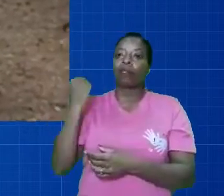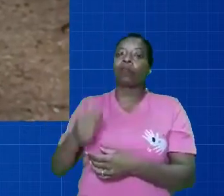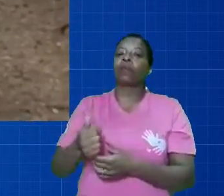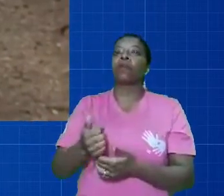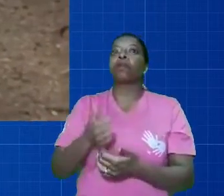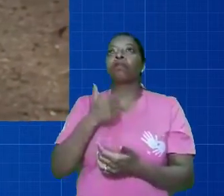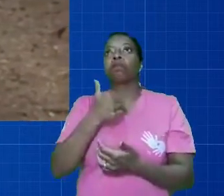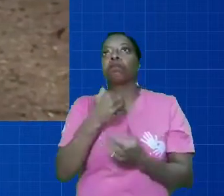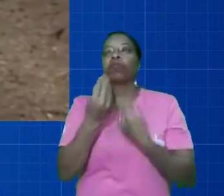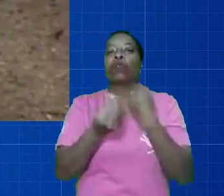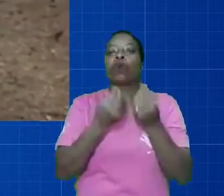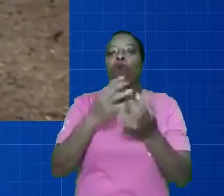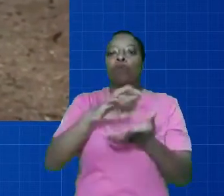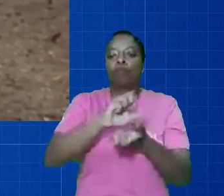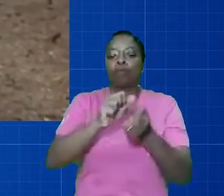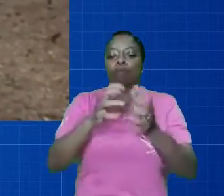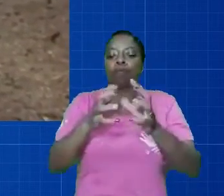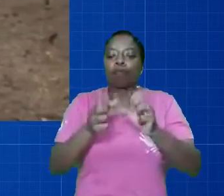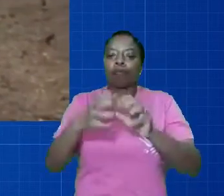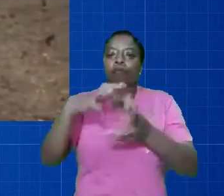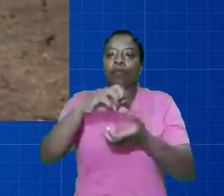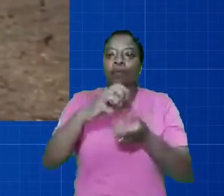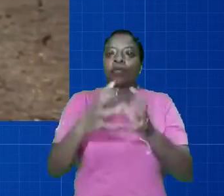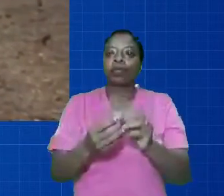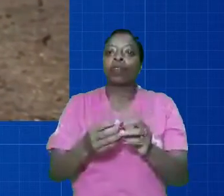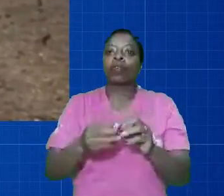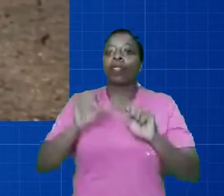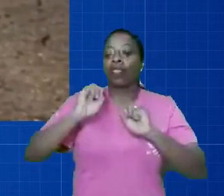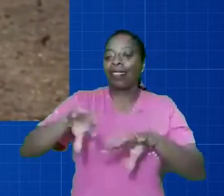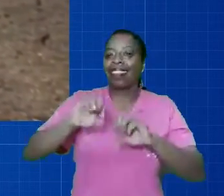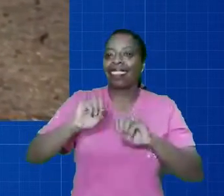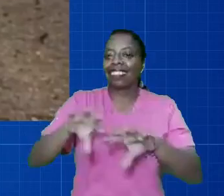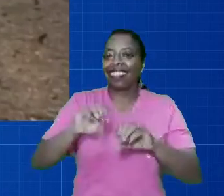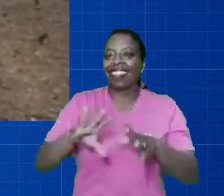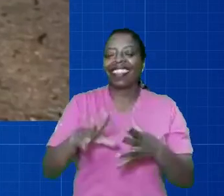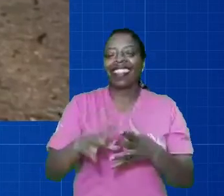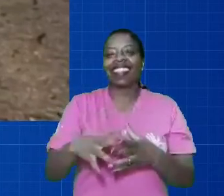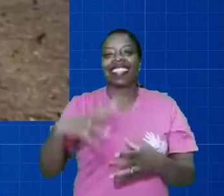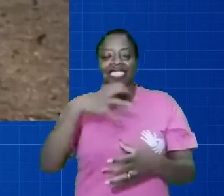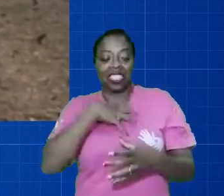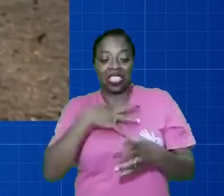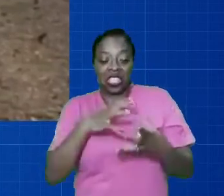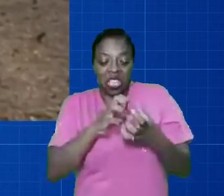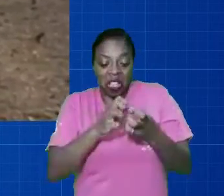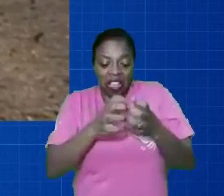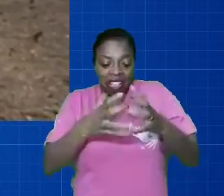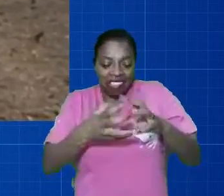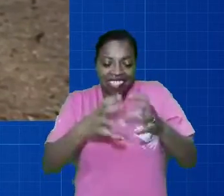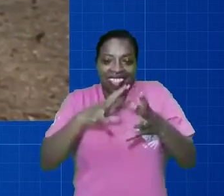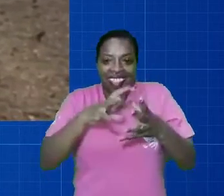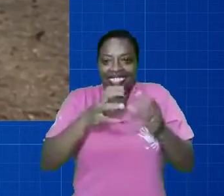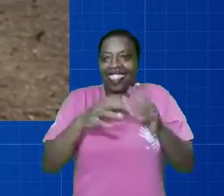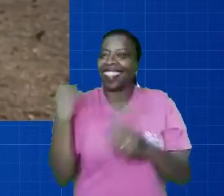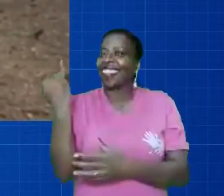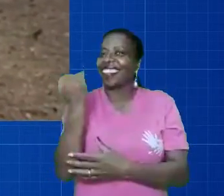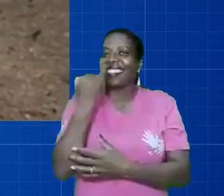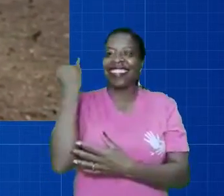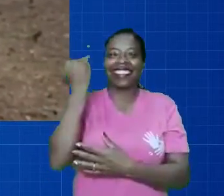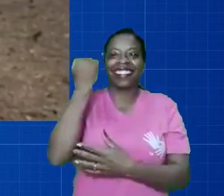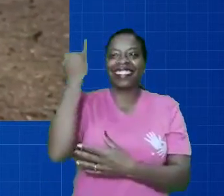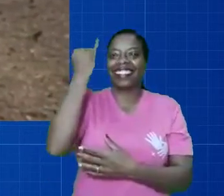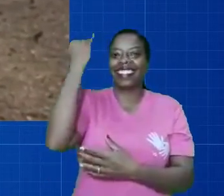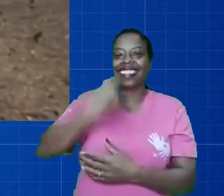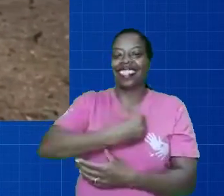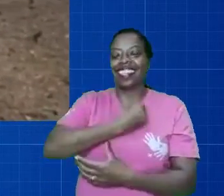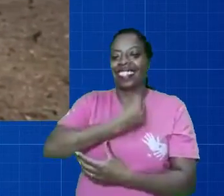né? Esse pôr a mão na massa, que é tão importante assim, para a vida deles, né? Para os